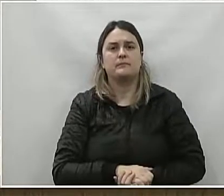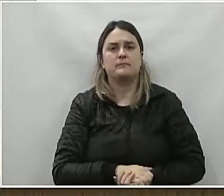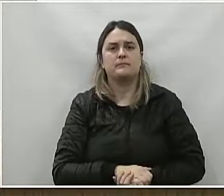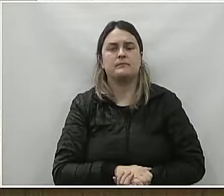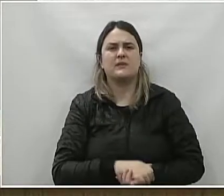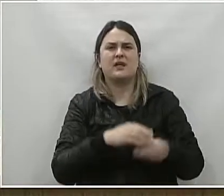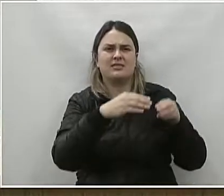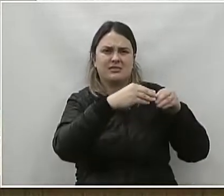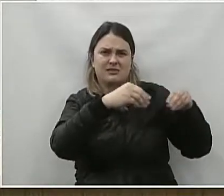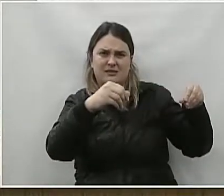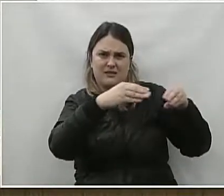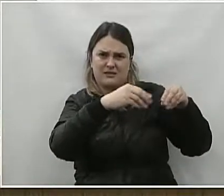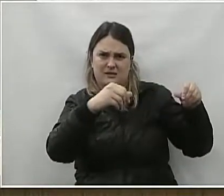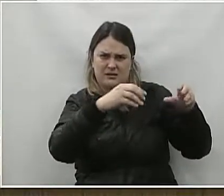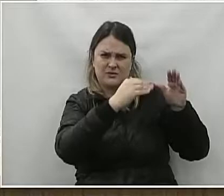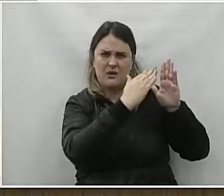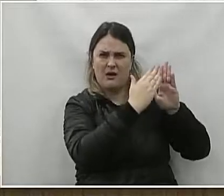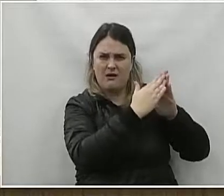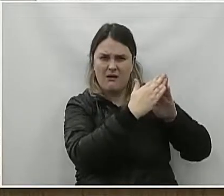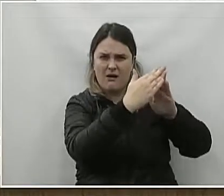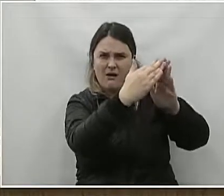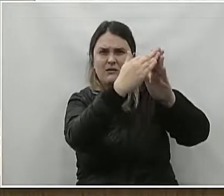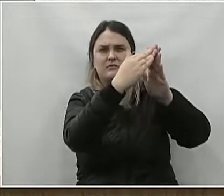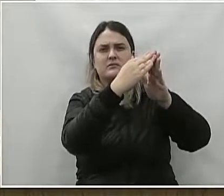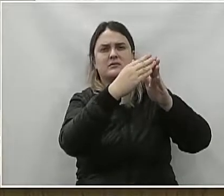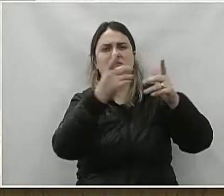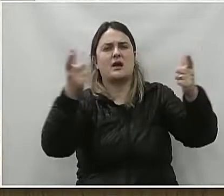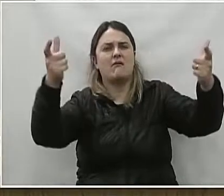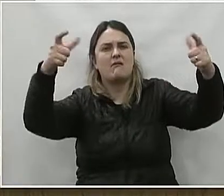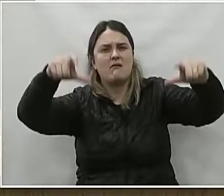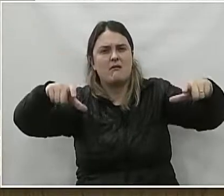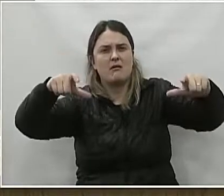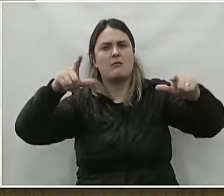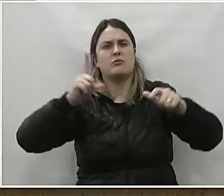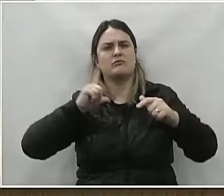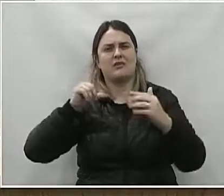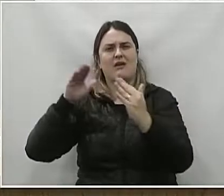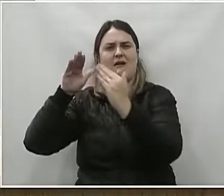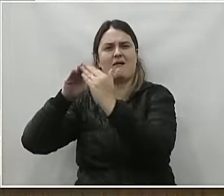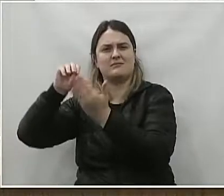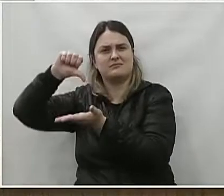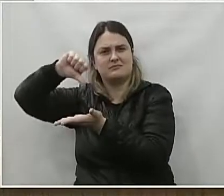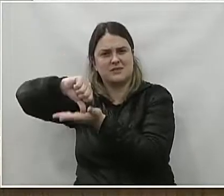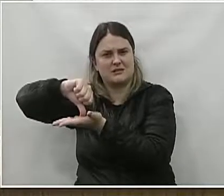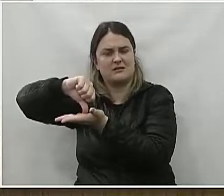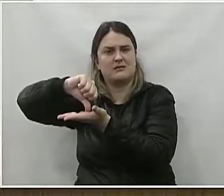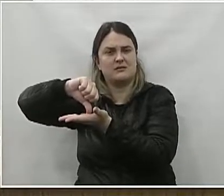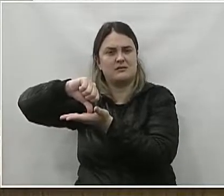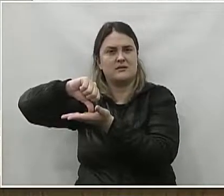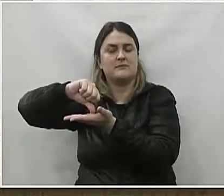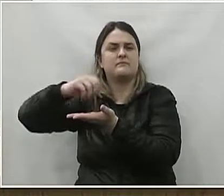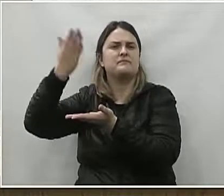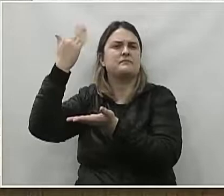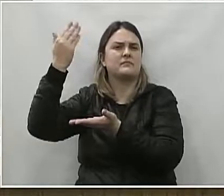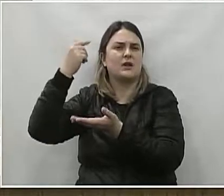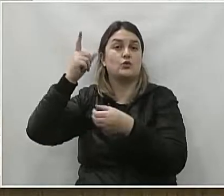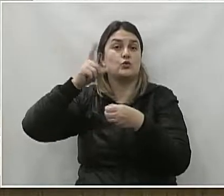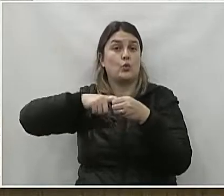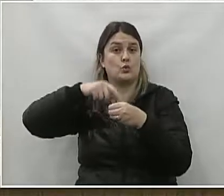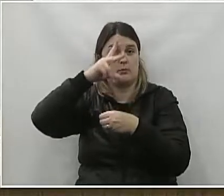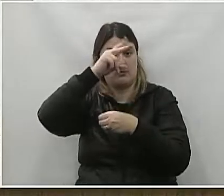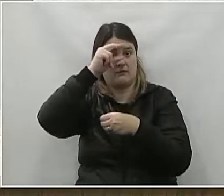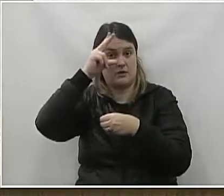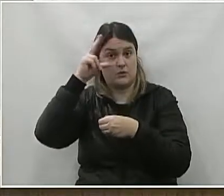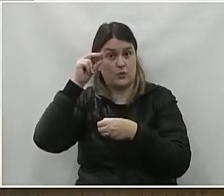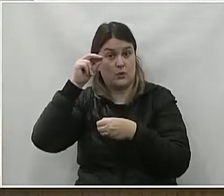Esse terreno, ele era da prefeitura, ali fazia parte, passou numa votação na